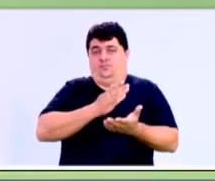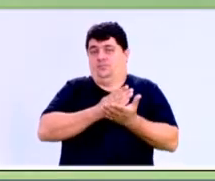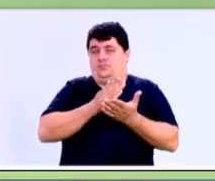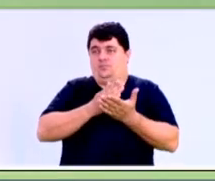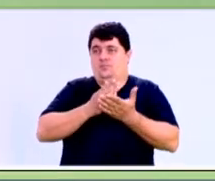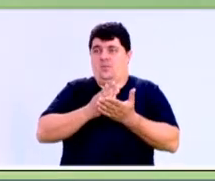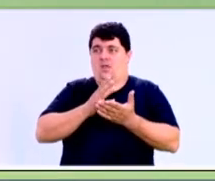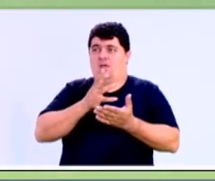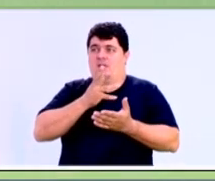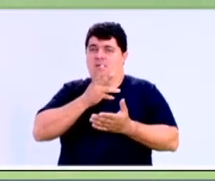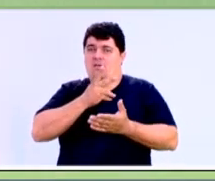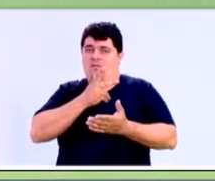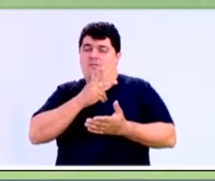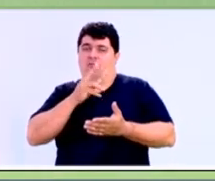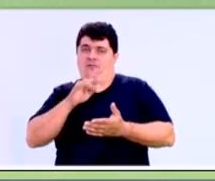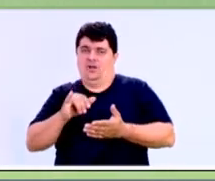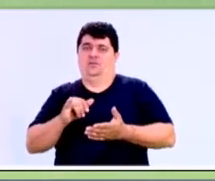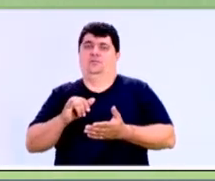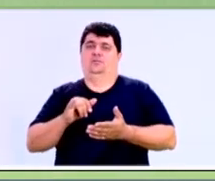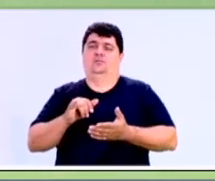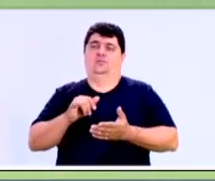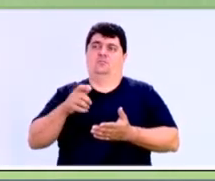vou demorar para